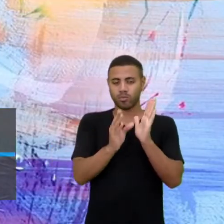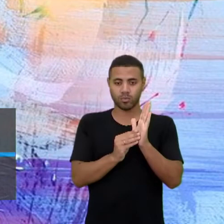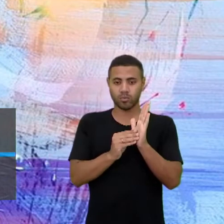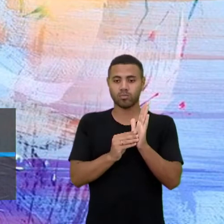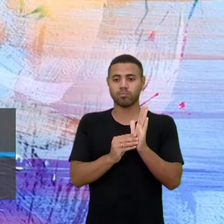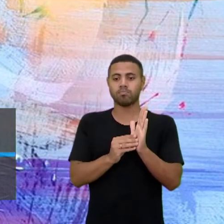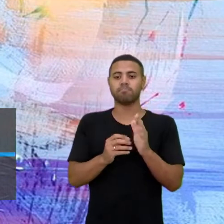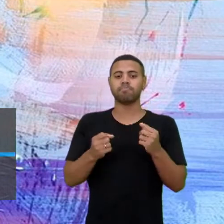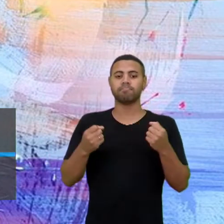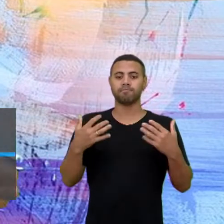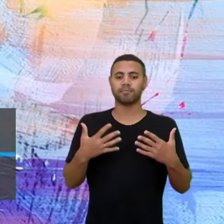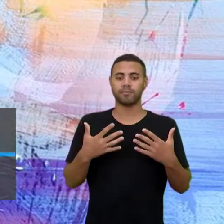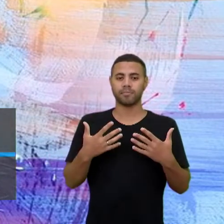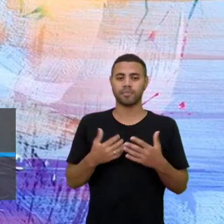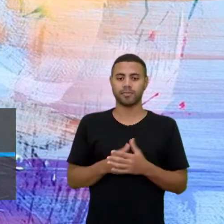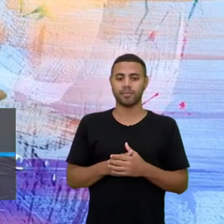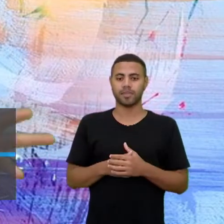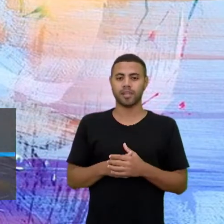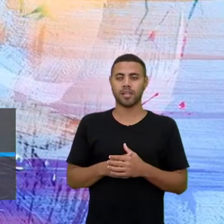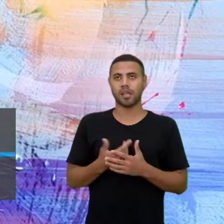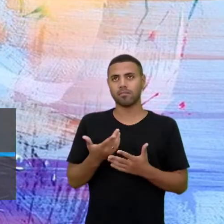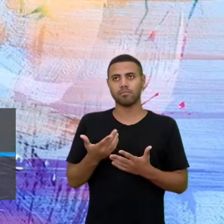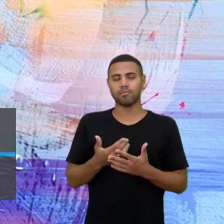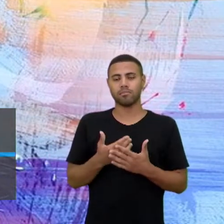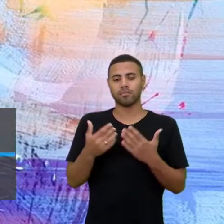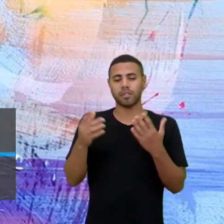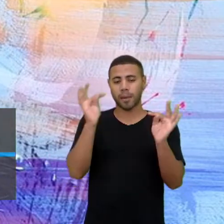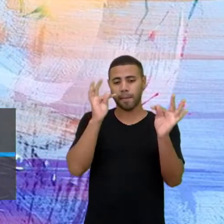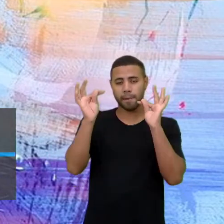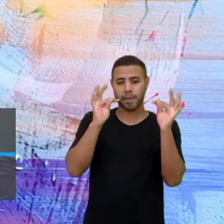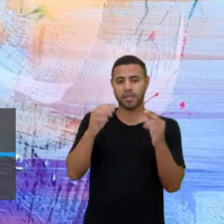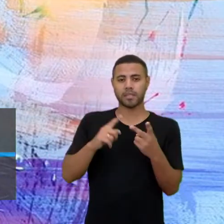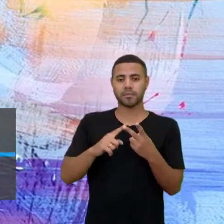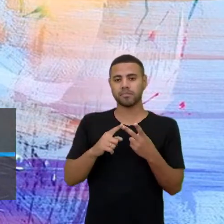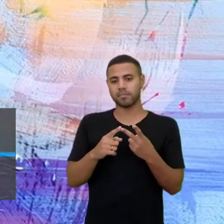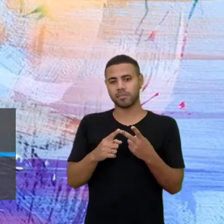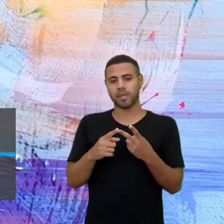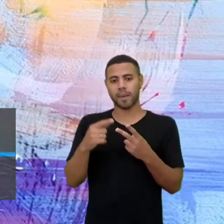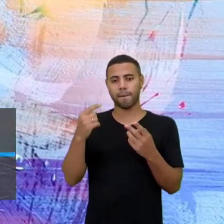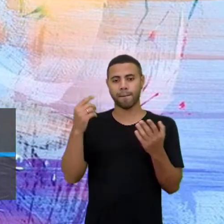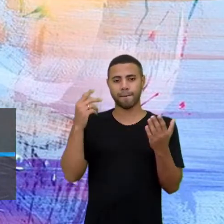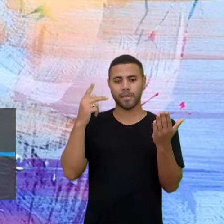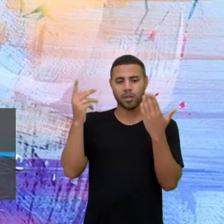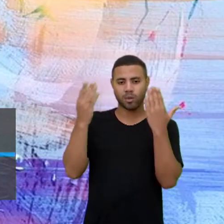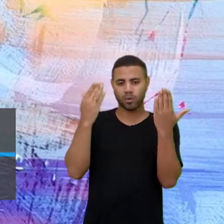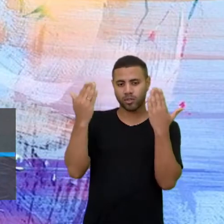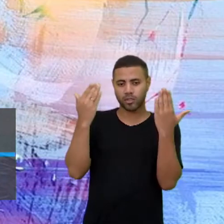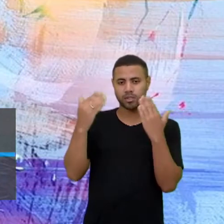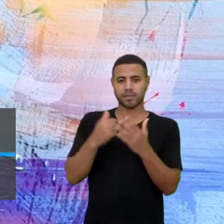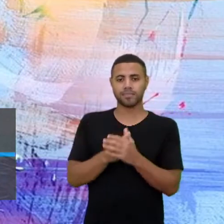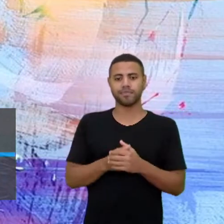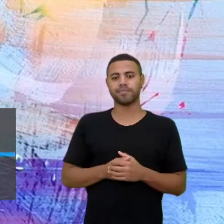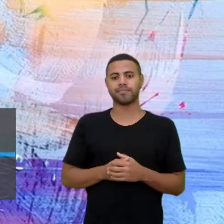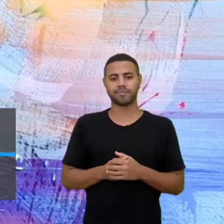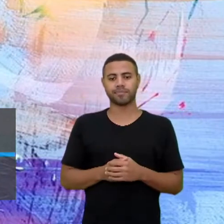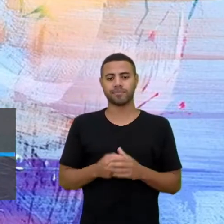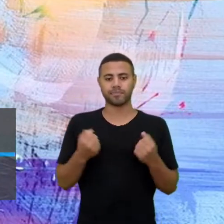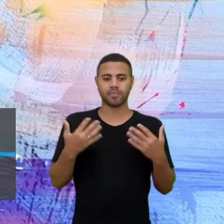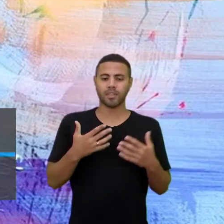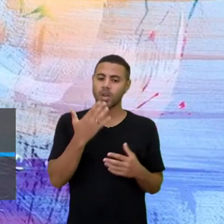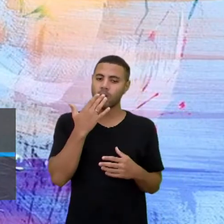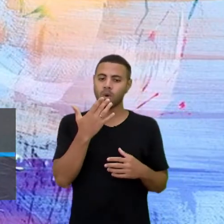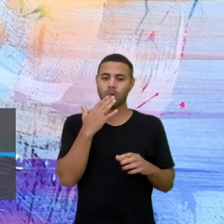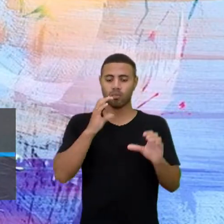através da cromoterapia, a psicologia que existe relacionada às cores e à simbologia, né, a comunicação interpessoal que a gente tem